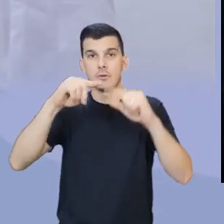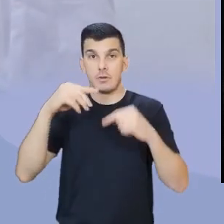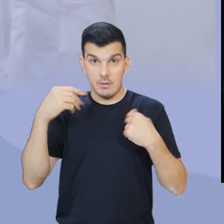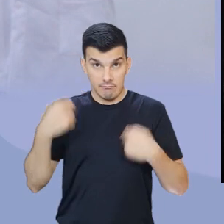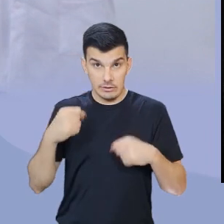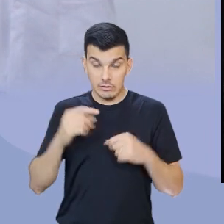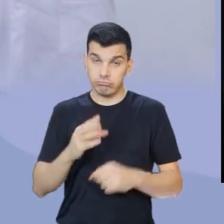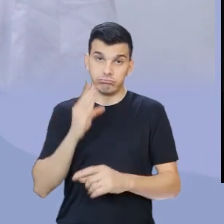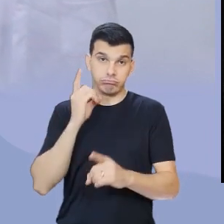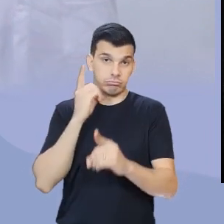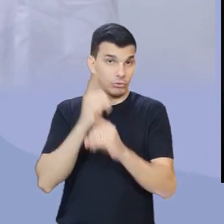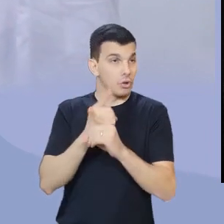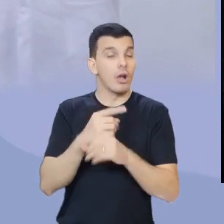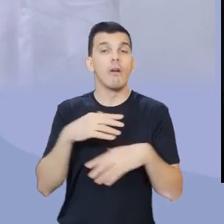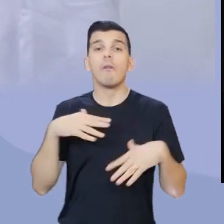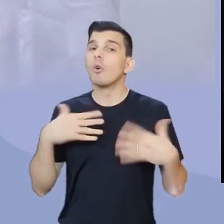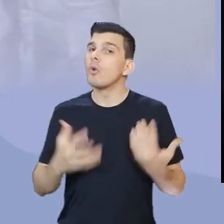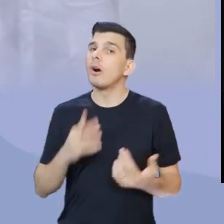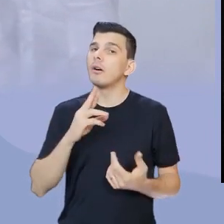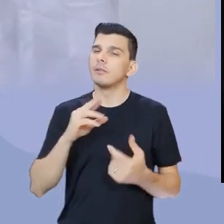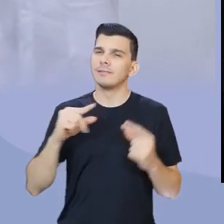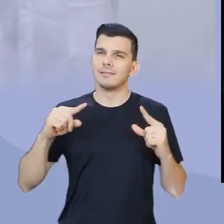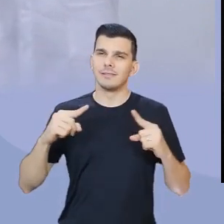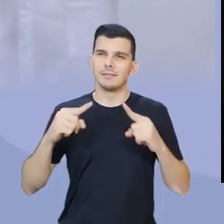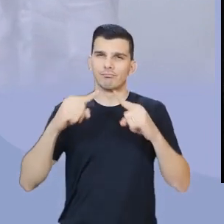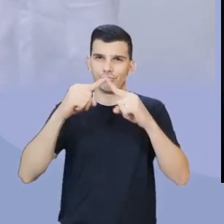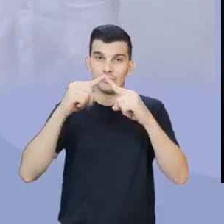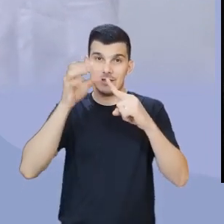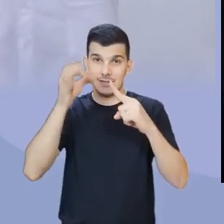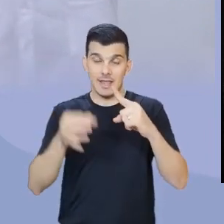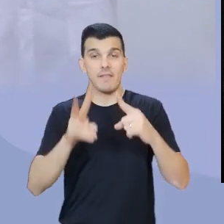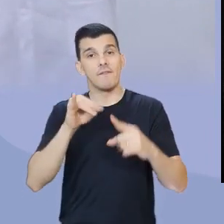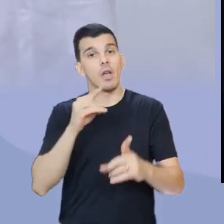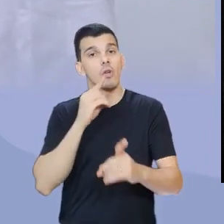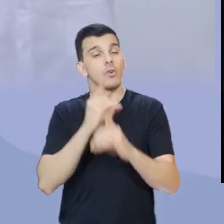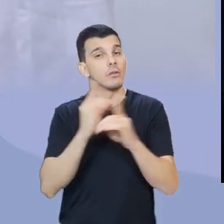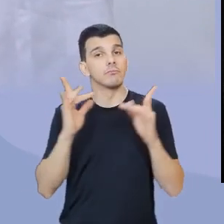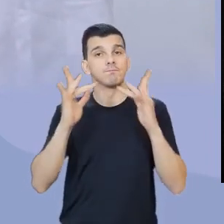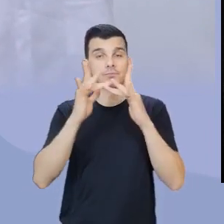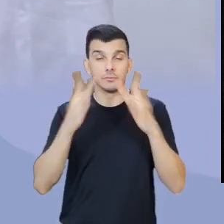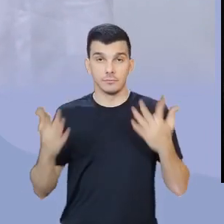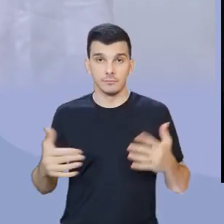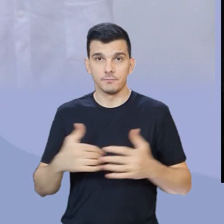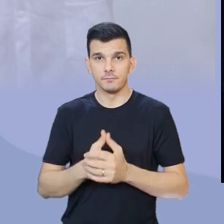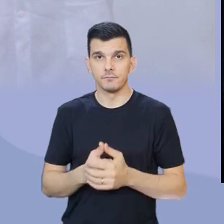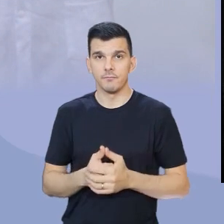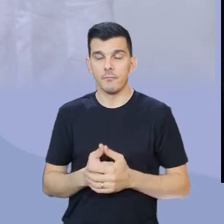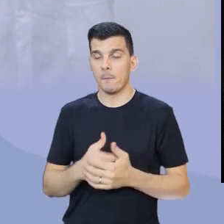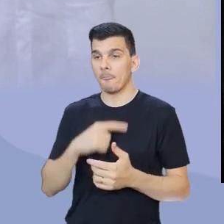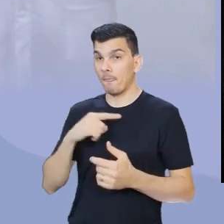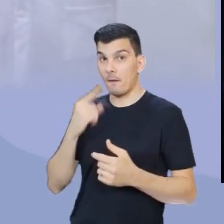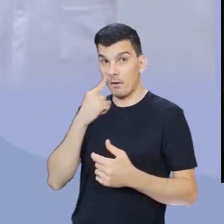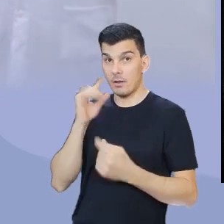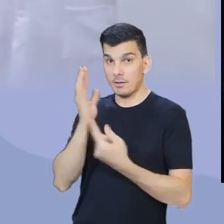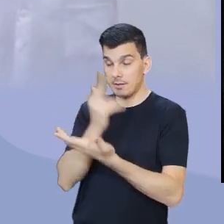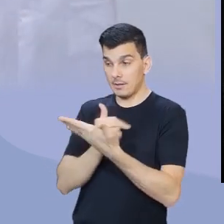saiu, né? Numa trajetória parabólica. Onde eles estão se encontrando? Olha lá, o pontinho de encontro deles lá. Um foguete bateu no